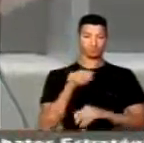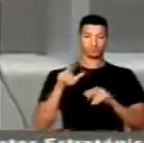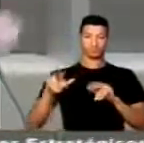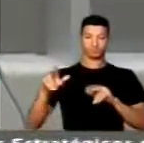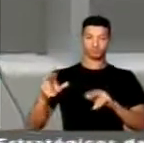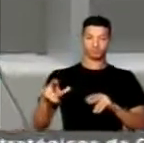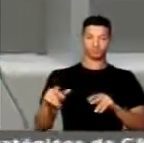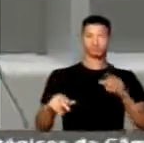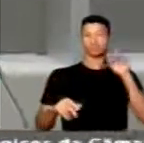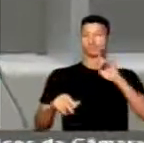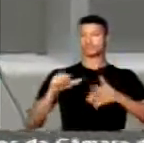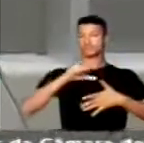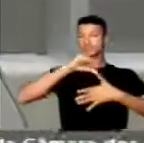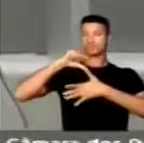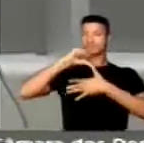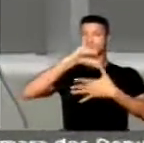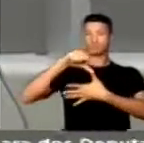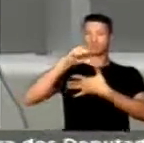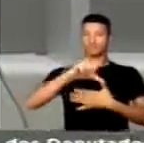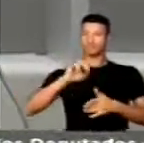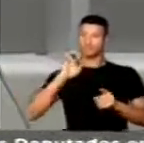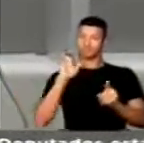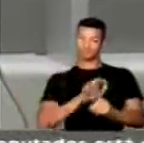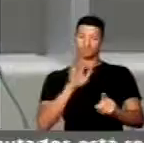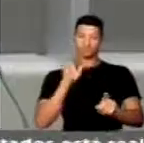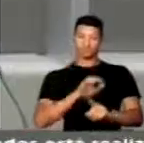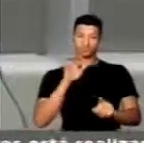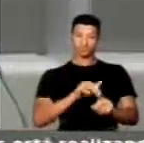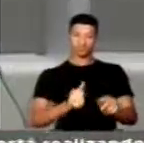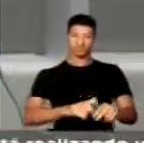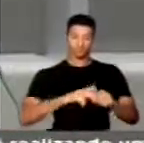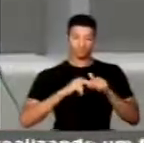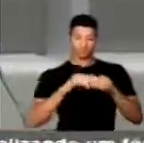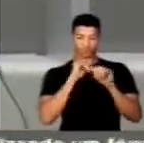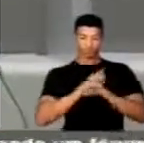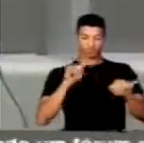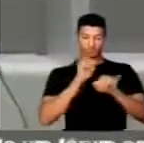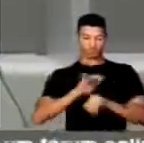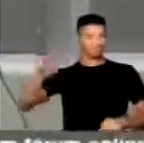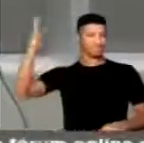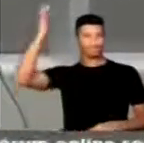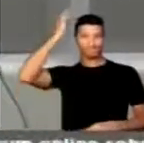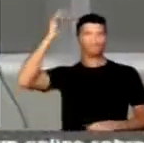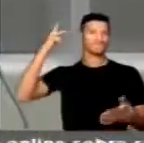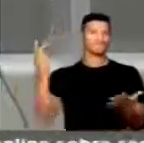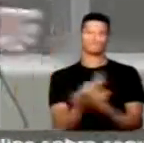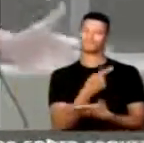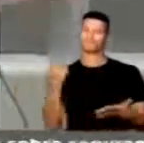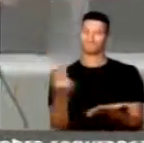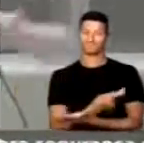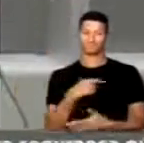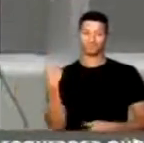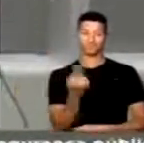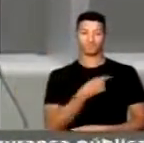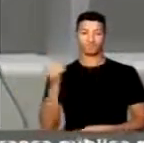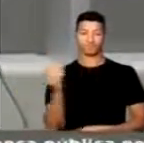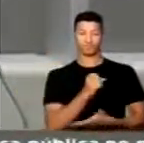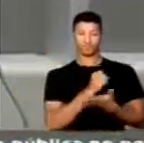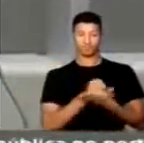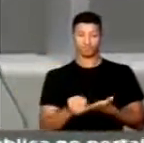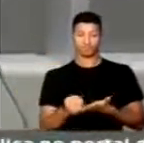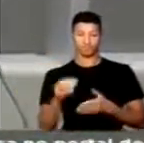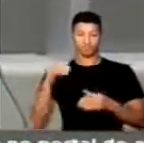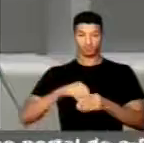irmãos latino-americanos afrontados por pronunciamentos absolutamente indevidos do novo